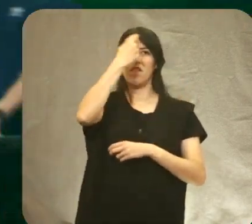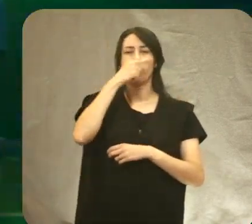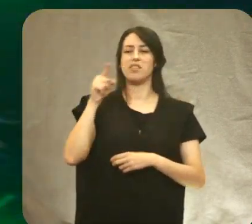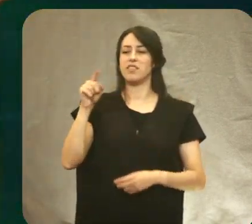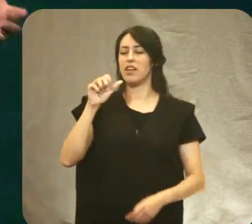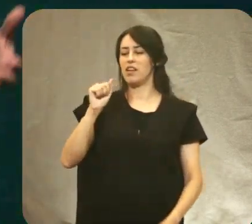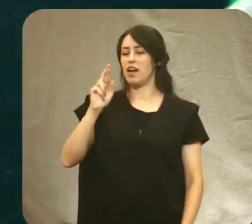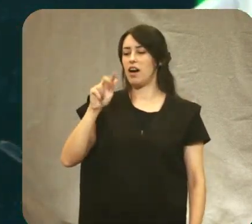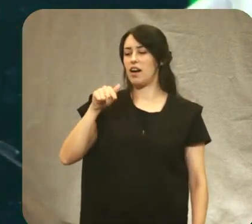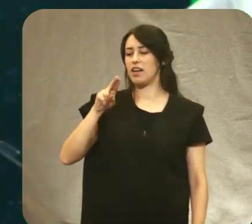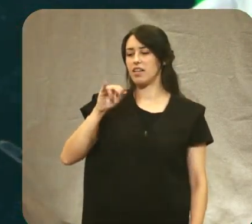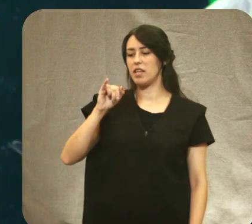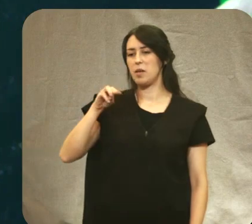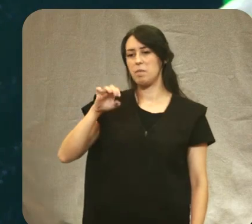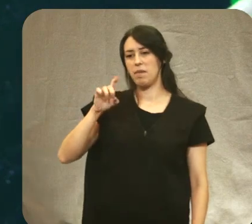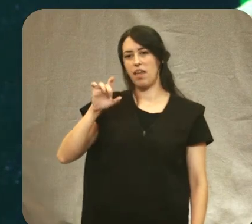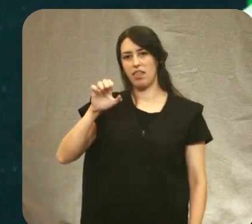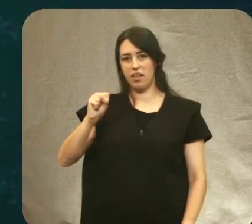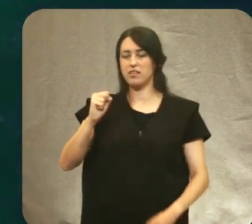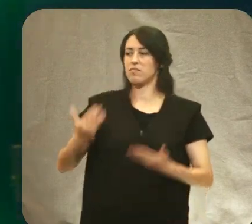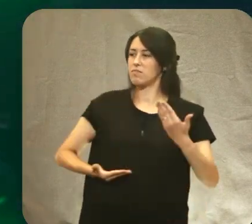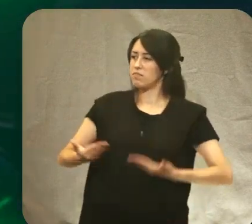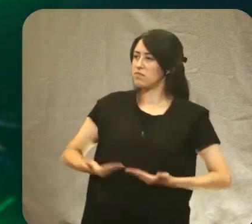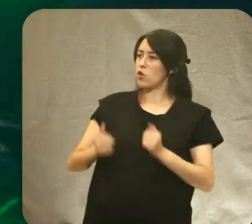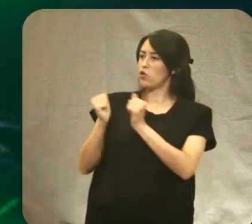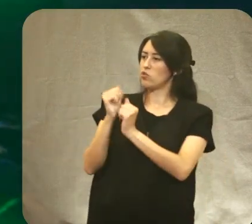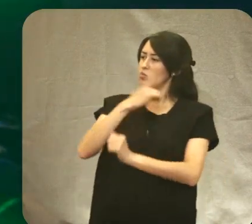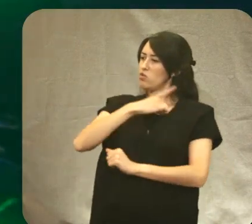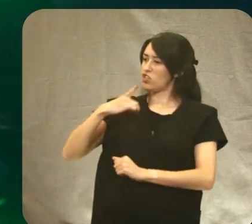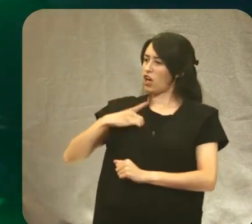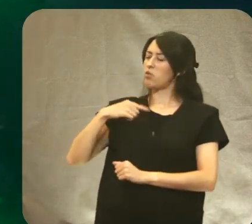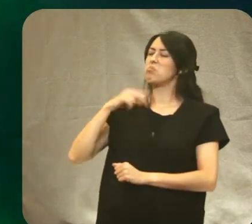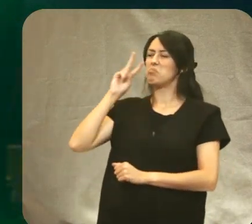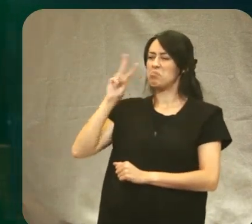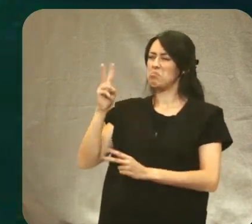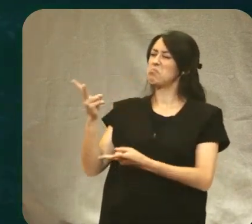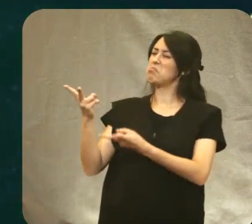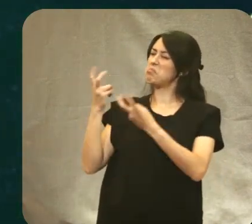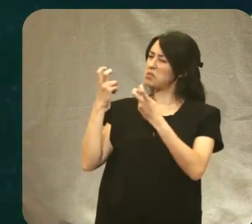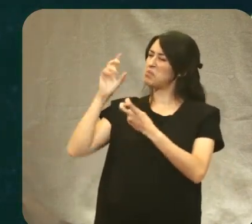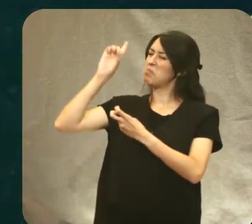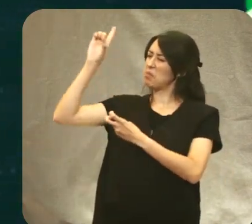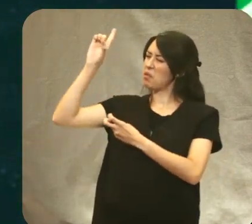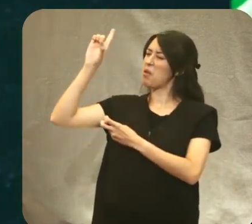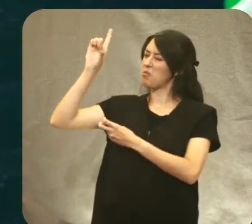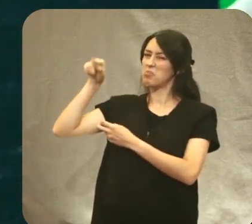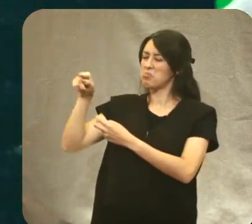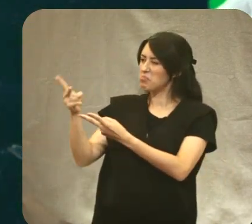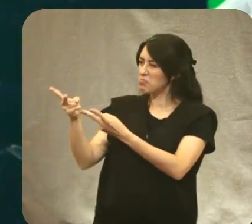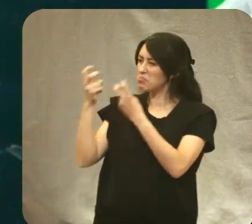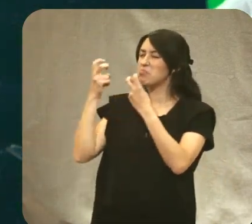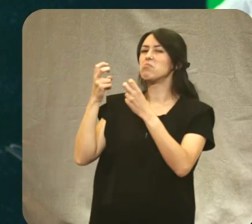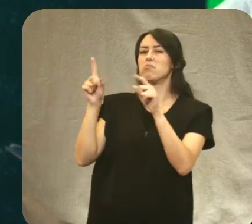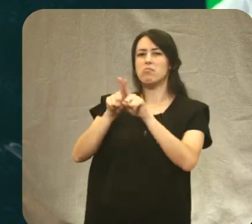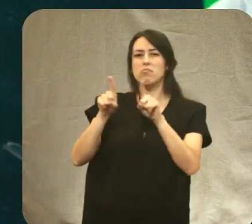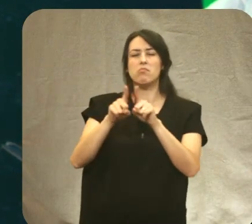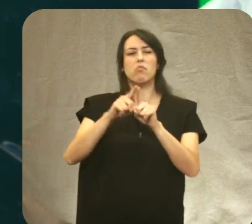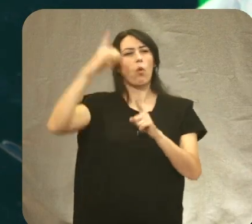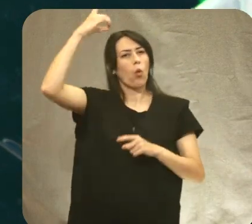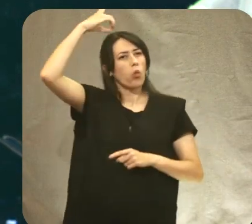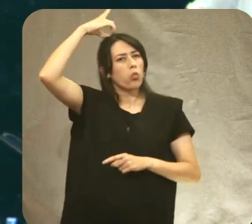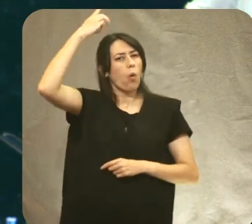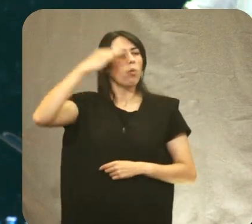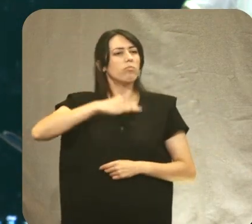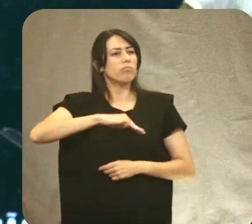servir a nós junto com os diáconos toda semana. Eu vejo Deus revelado quando a Marta e os irmãos que têm dons de misericórdia nos ensinam